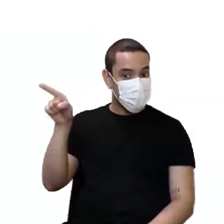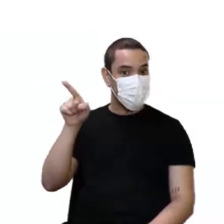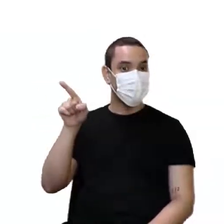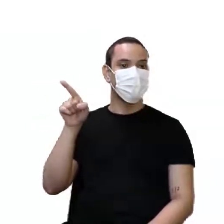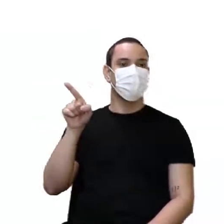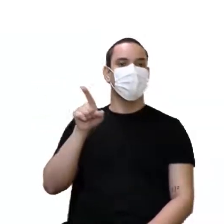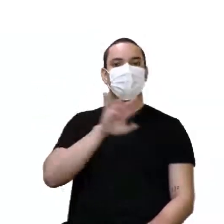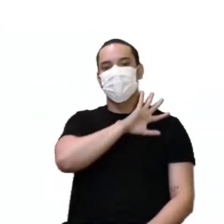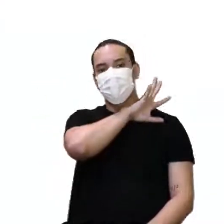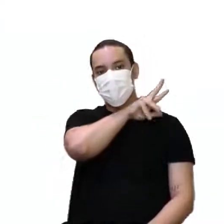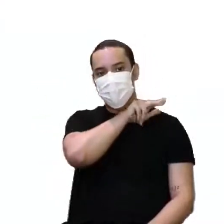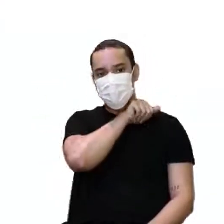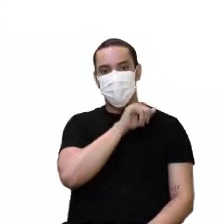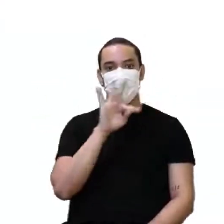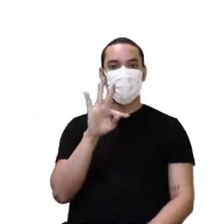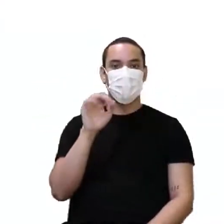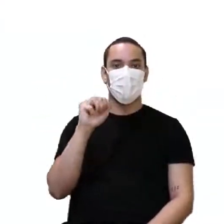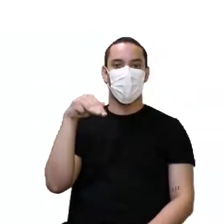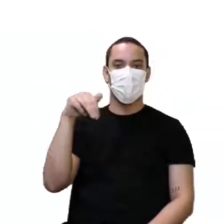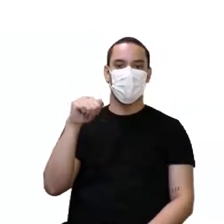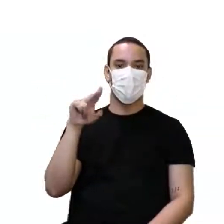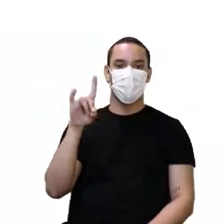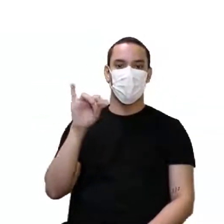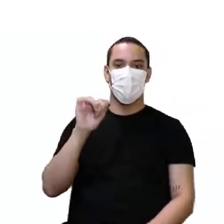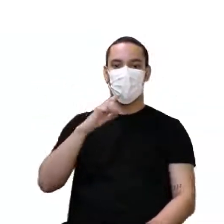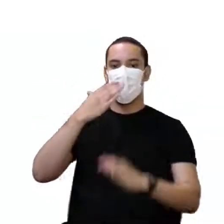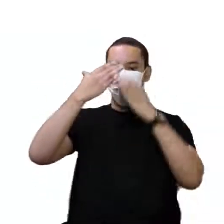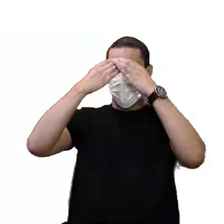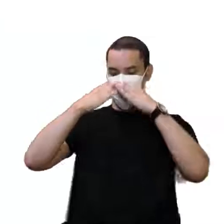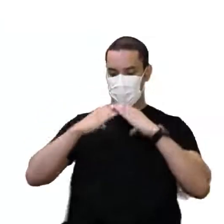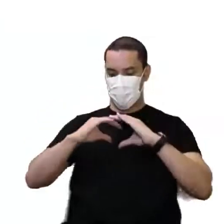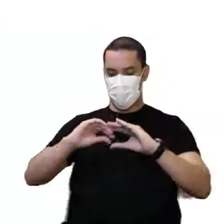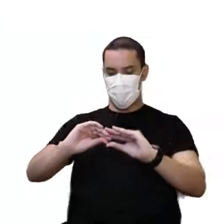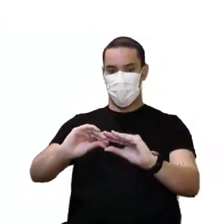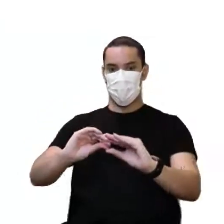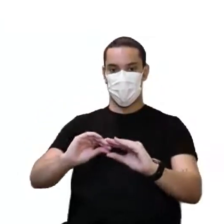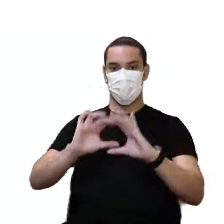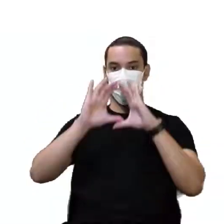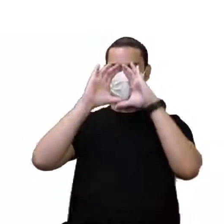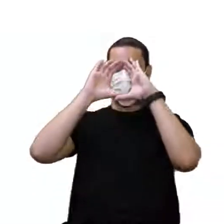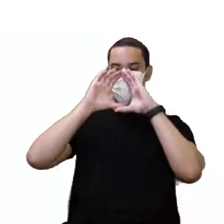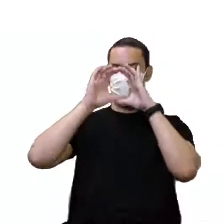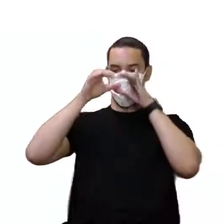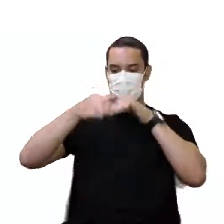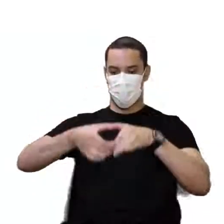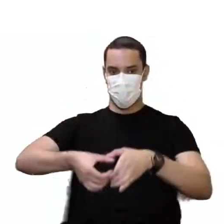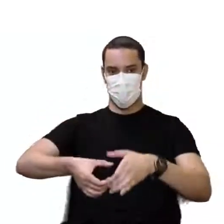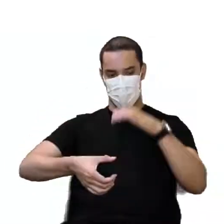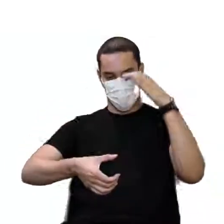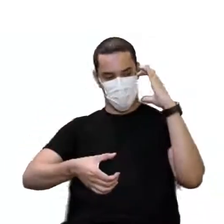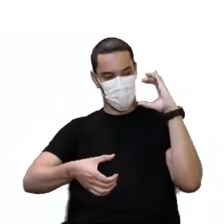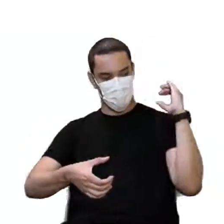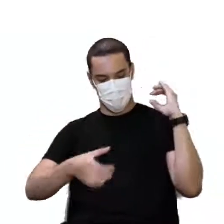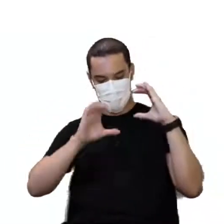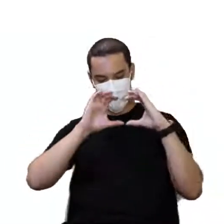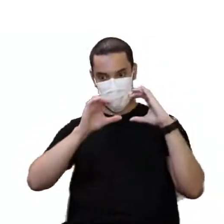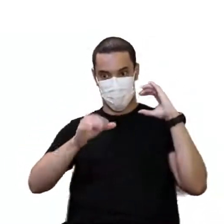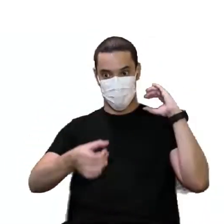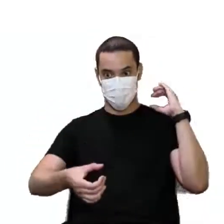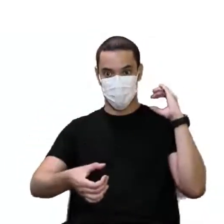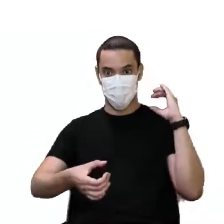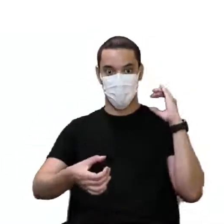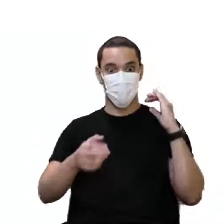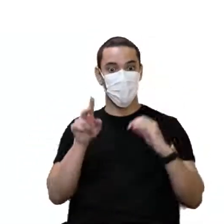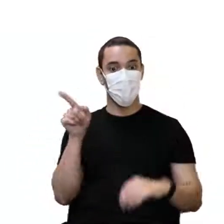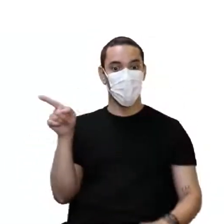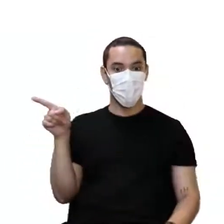tamanduá bandeira, belíssimo. Olha a cabeça desse animal. Né, o crâniozinho pequeno e